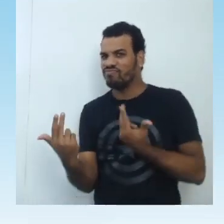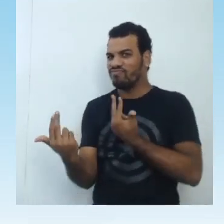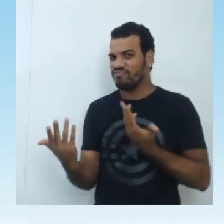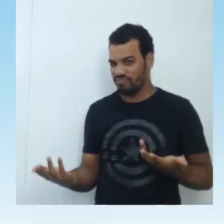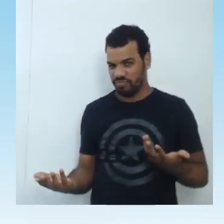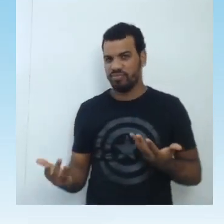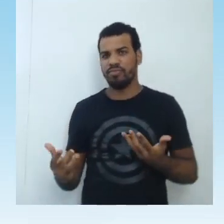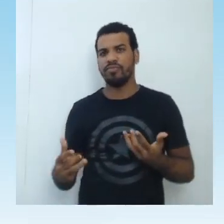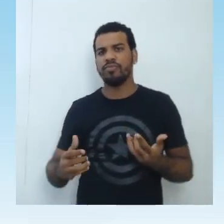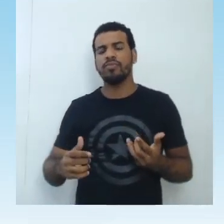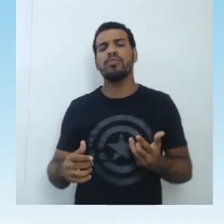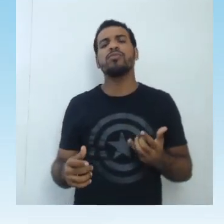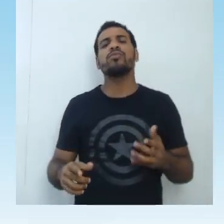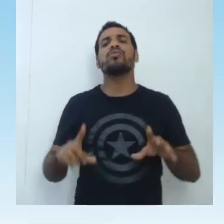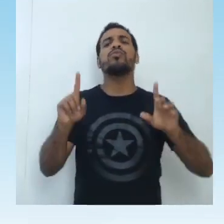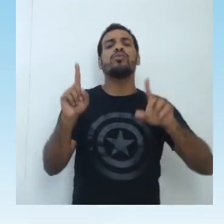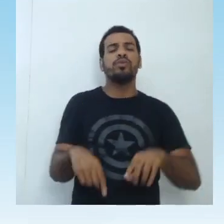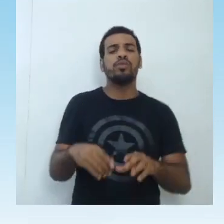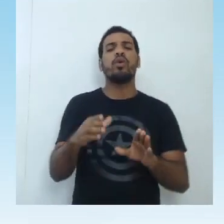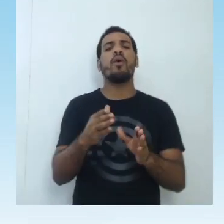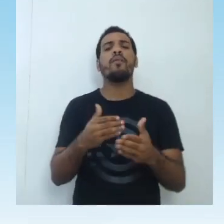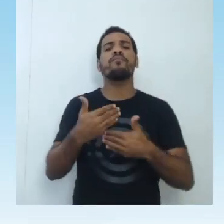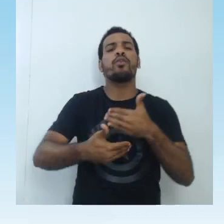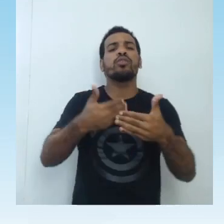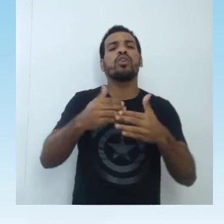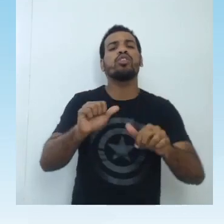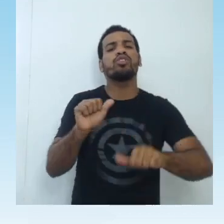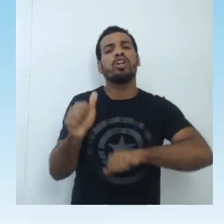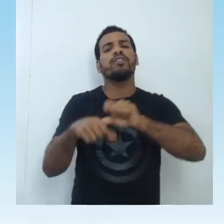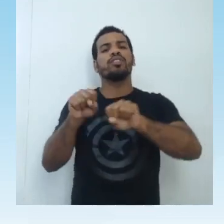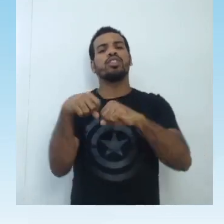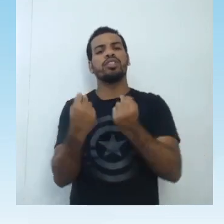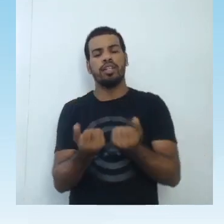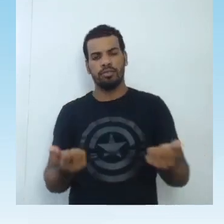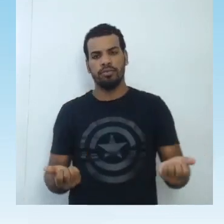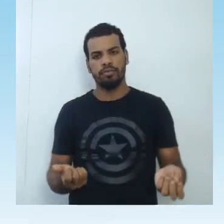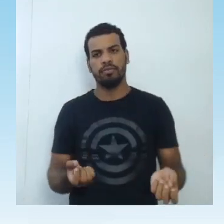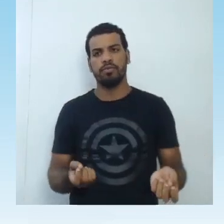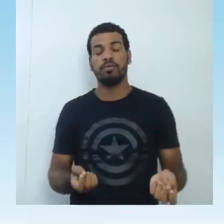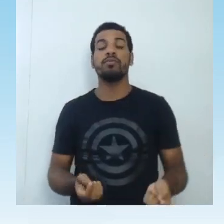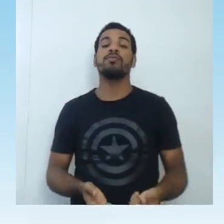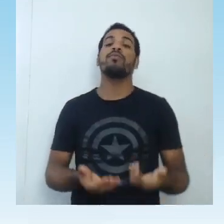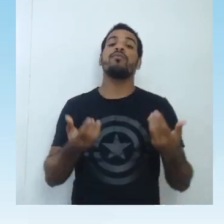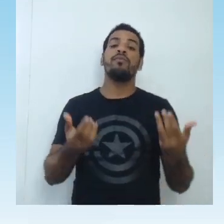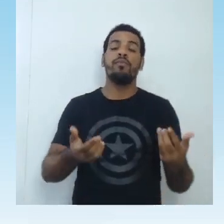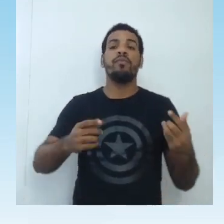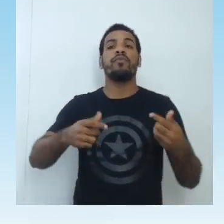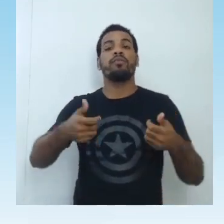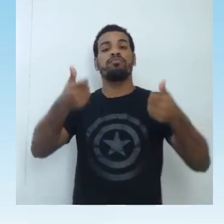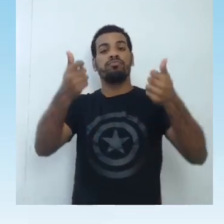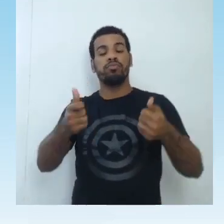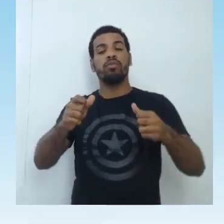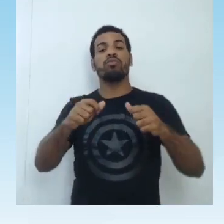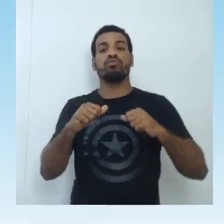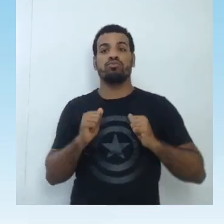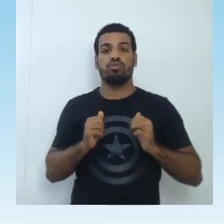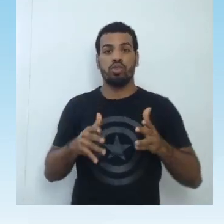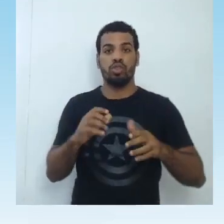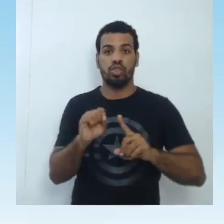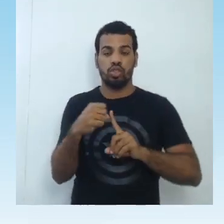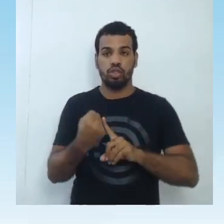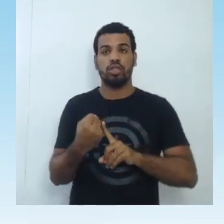que determinaria os rumos dos processos da transformação social. Então ele vai definir a ação social como